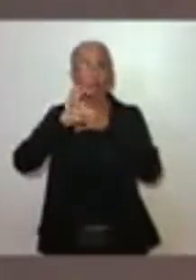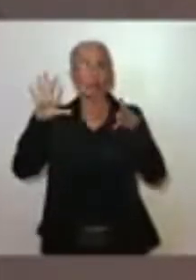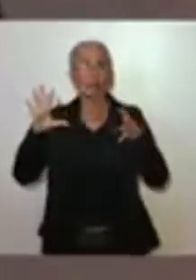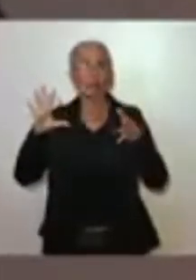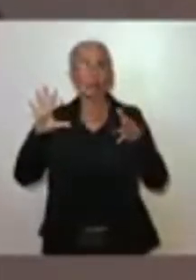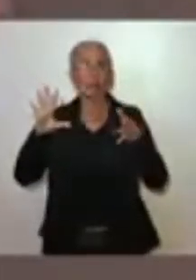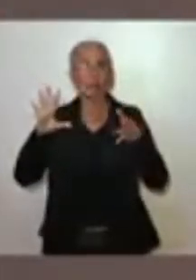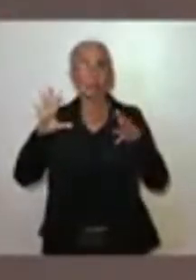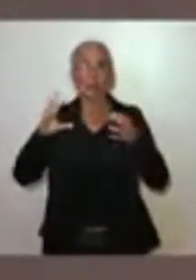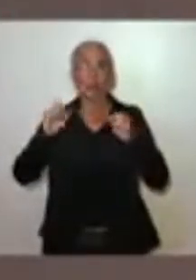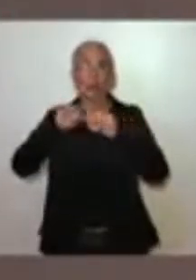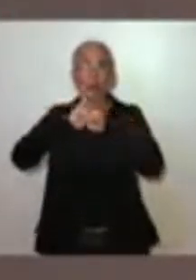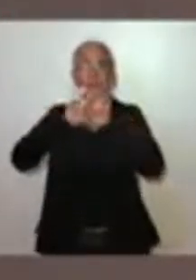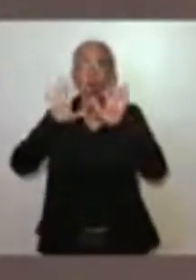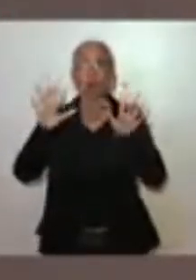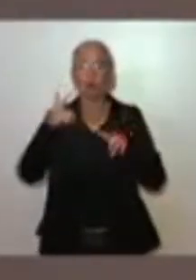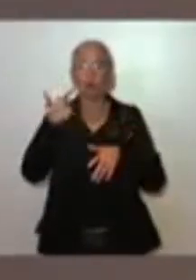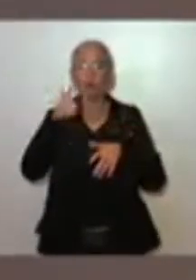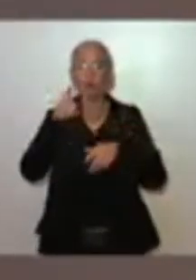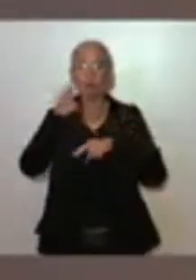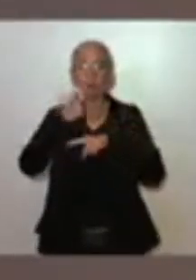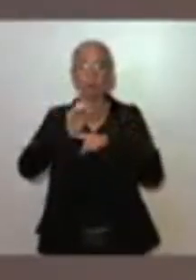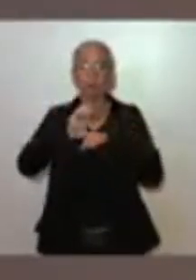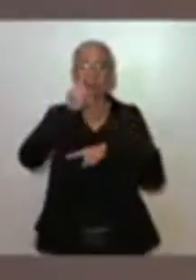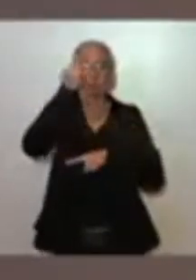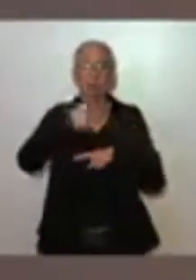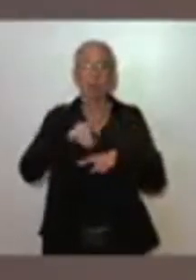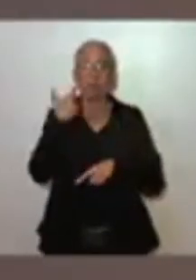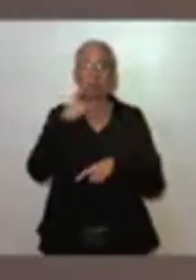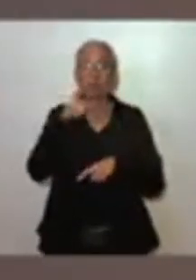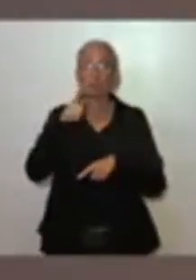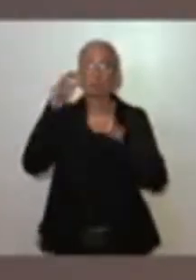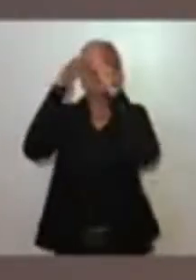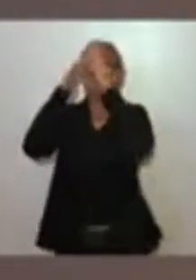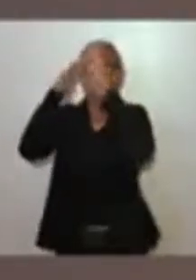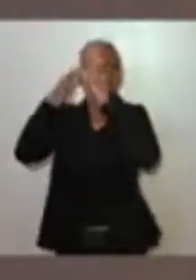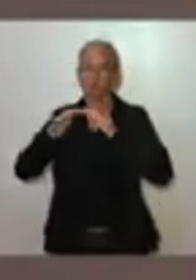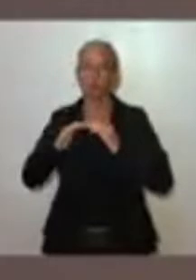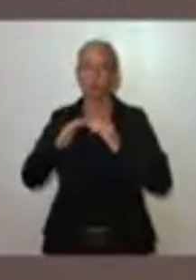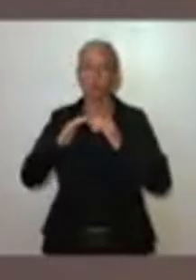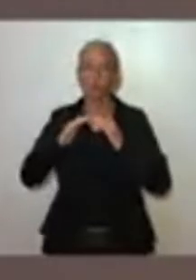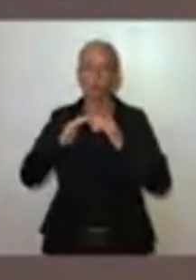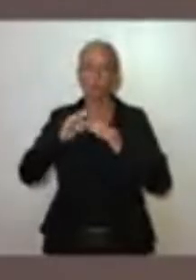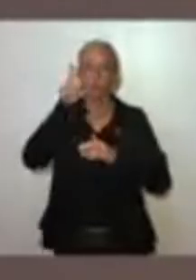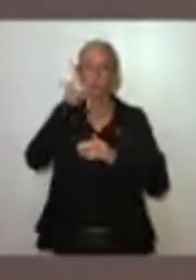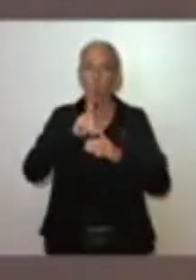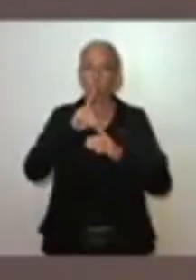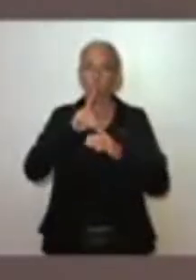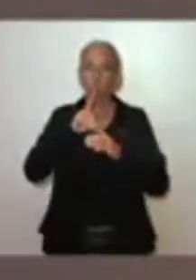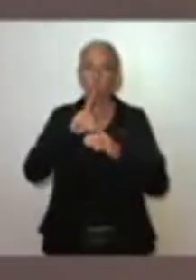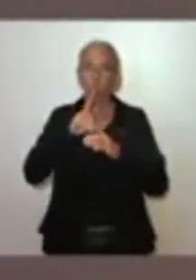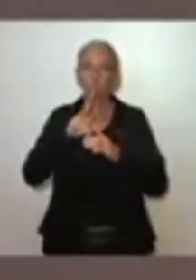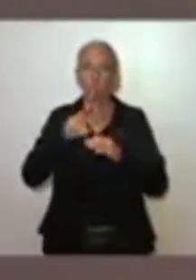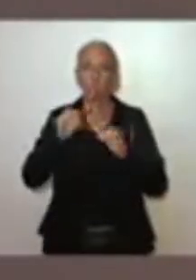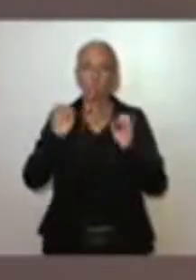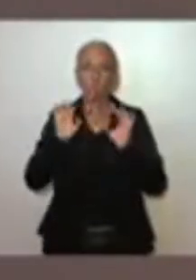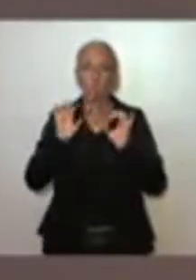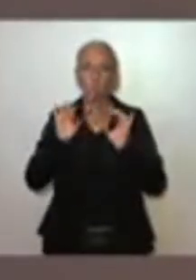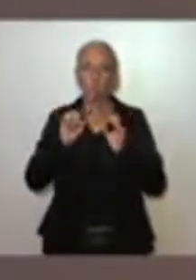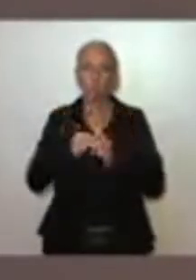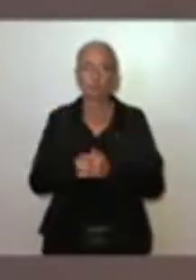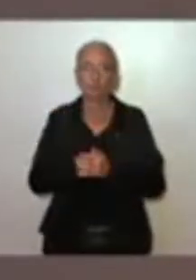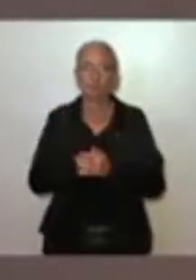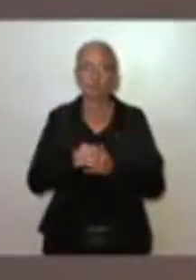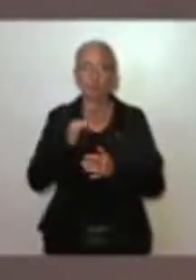não há estado de direito e nem a respeito aos direitos fundamentais exemplos